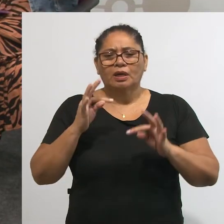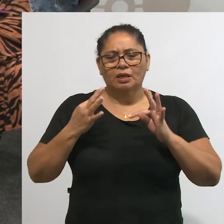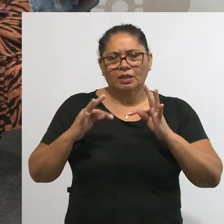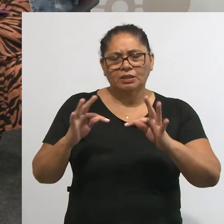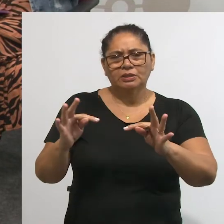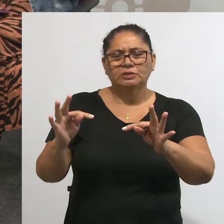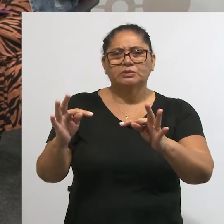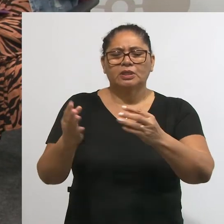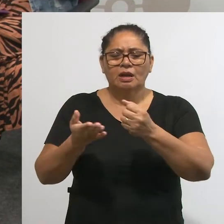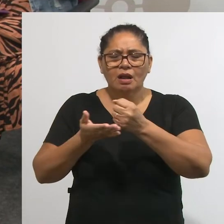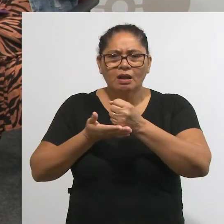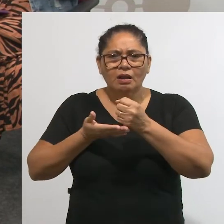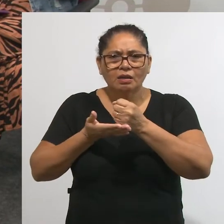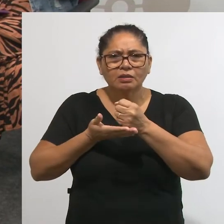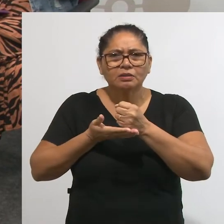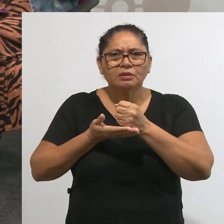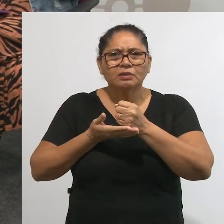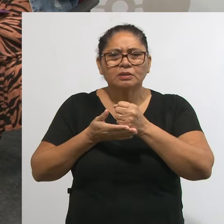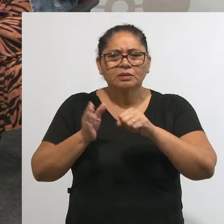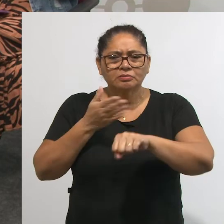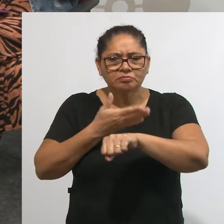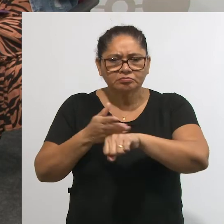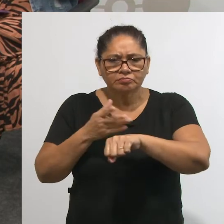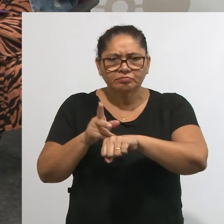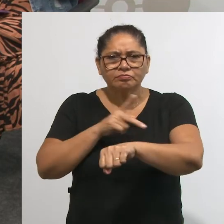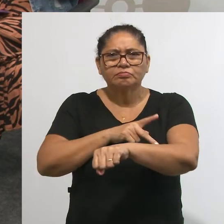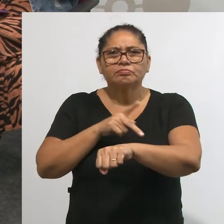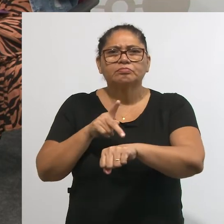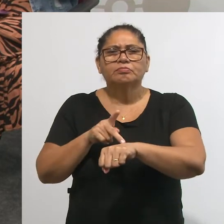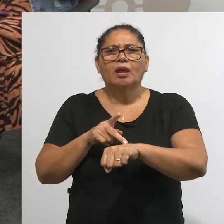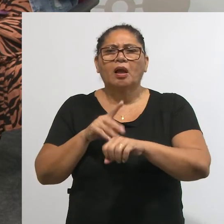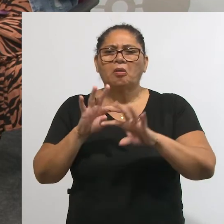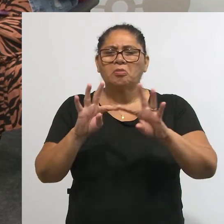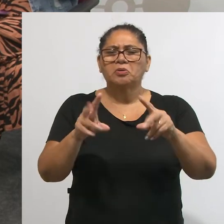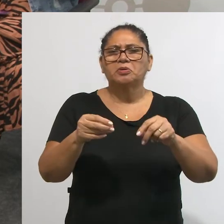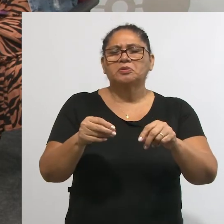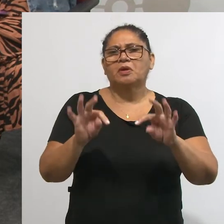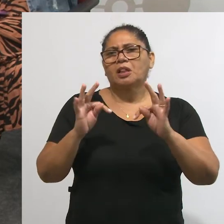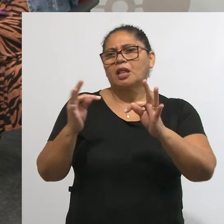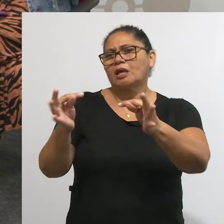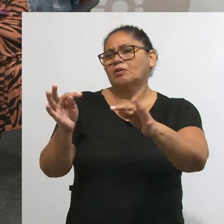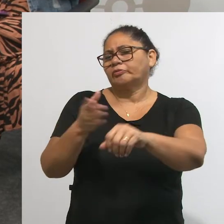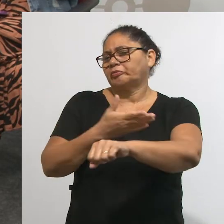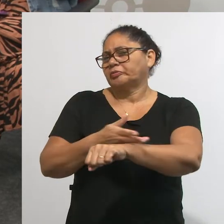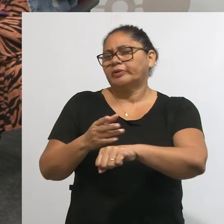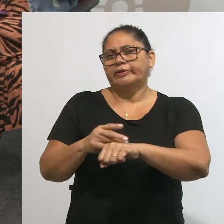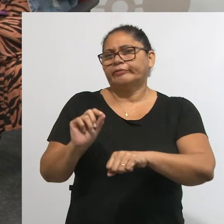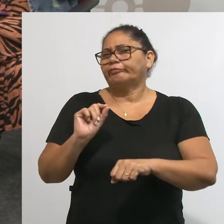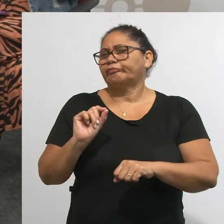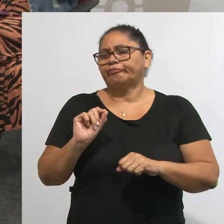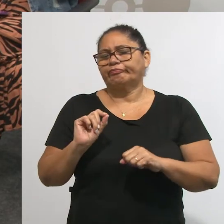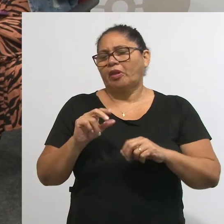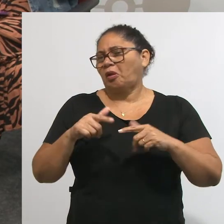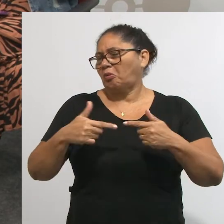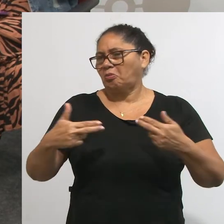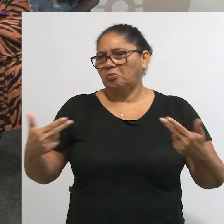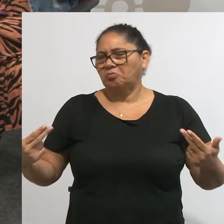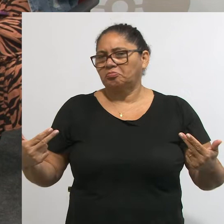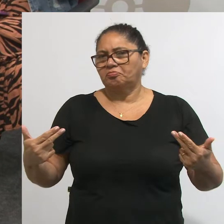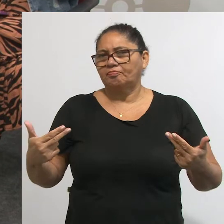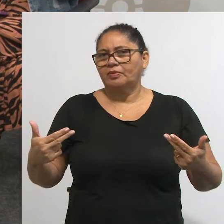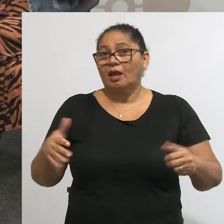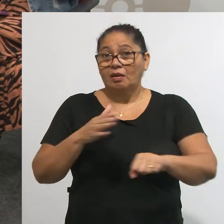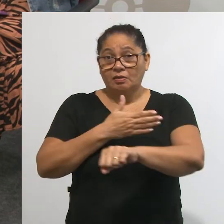as teorias que estão embasando a minha prática pedagógica, porque muitos dizem assim, a teoria é uma coisa, a prática é outra. Não é, né?